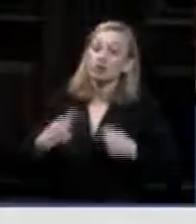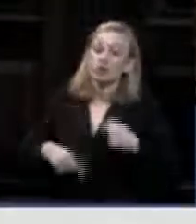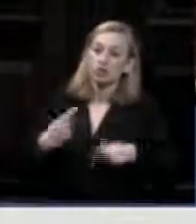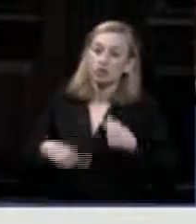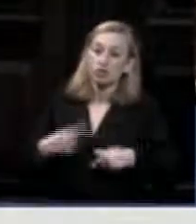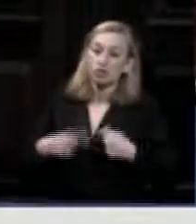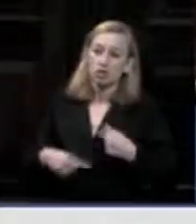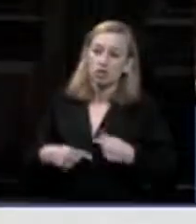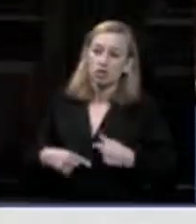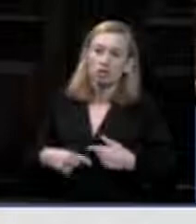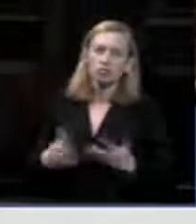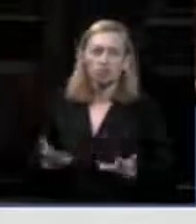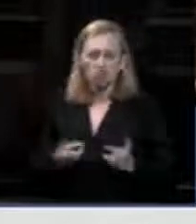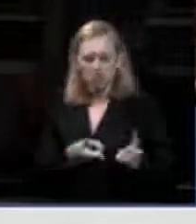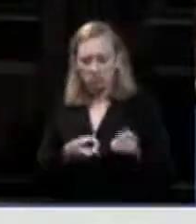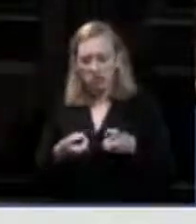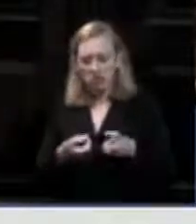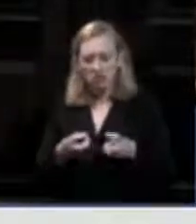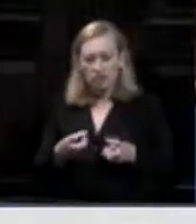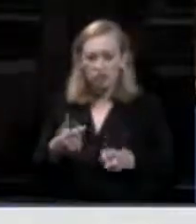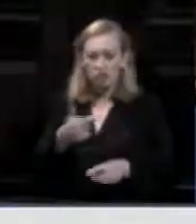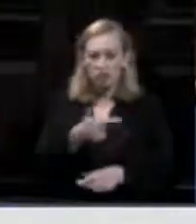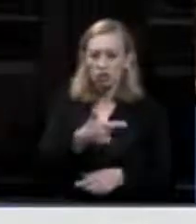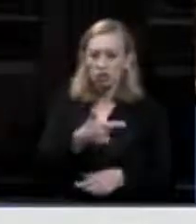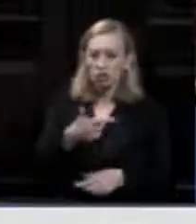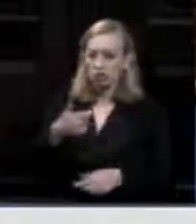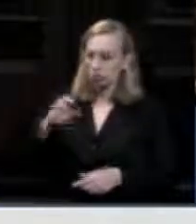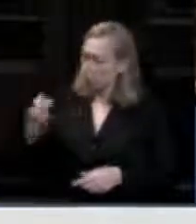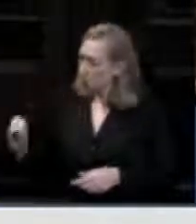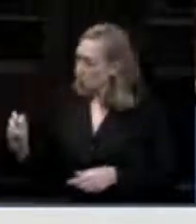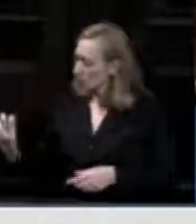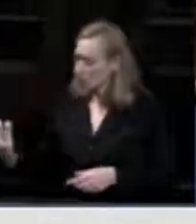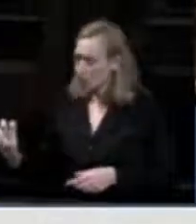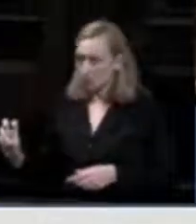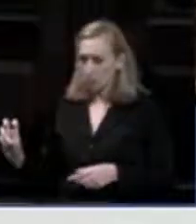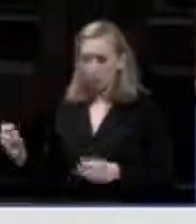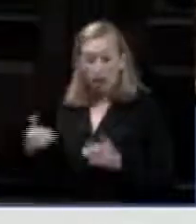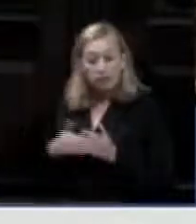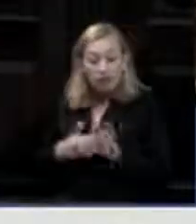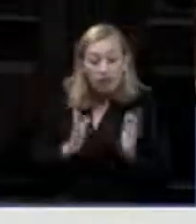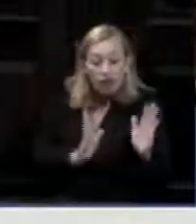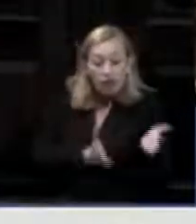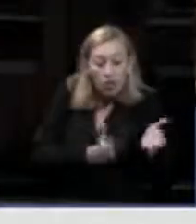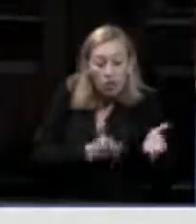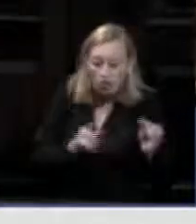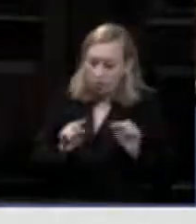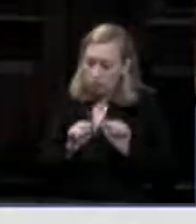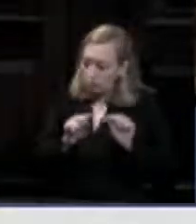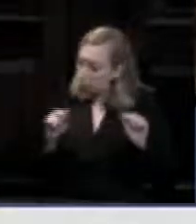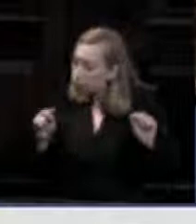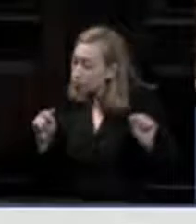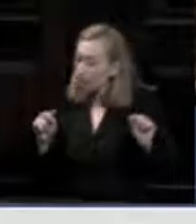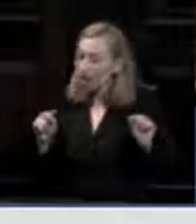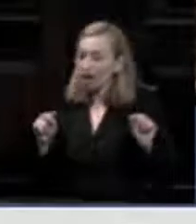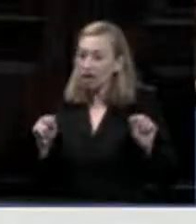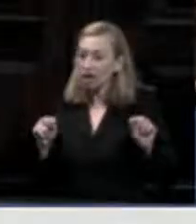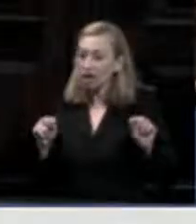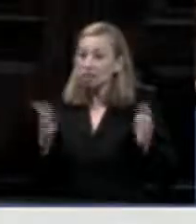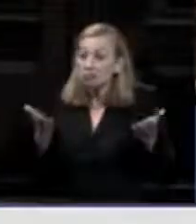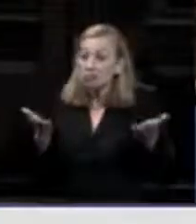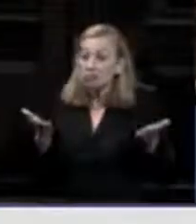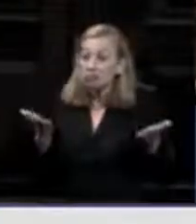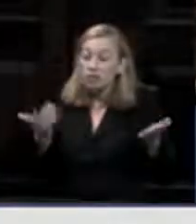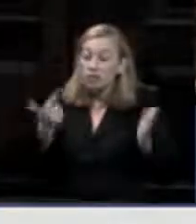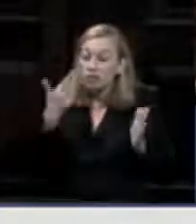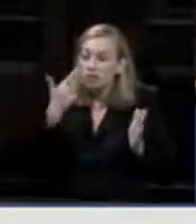desde 2005 para cá, o estado do Rio de Janeiro patina nos exames do IDEB e fica